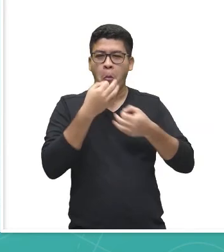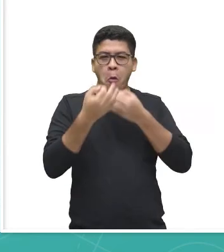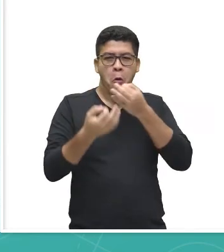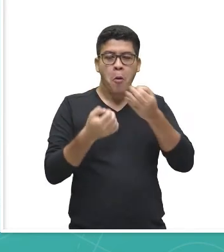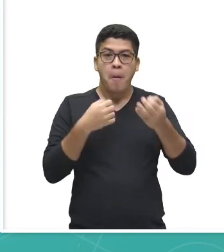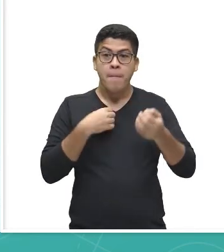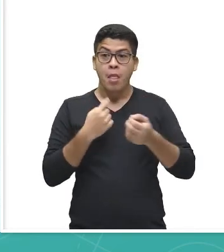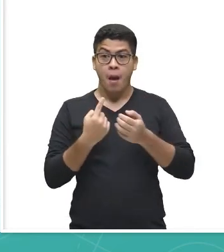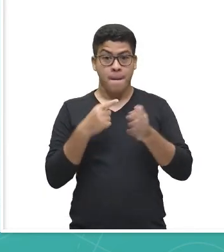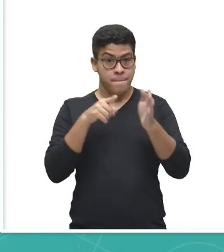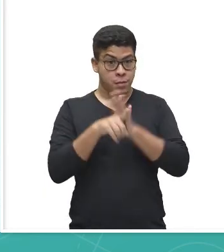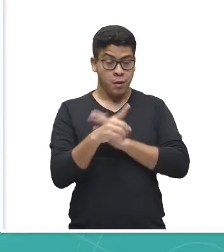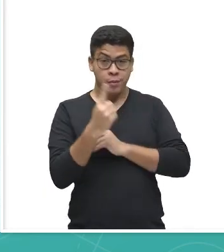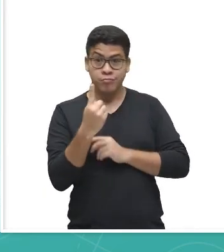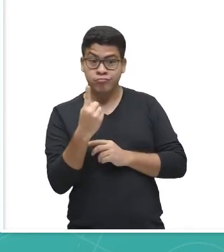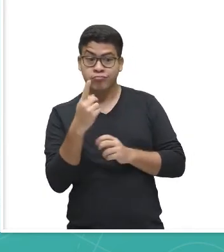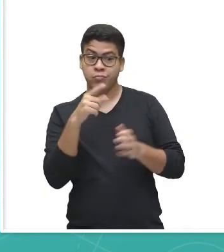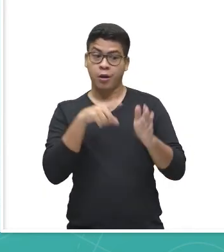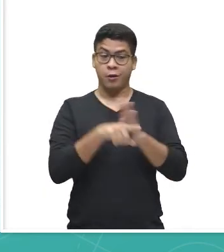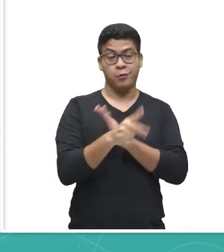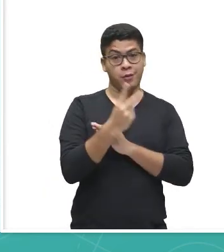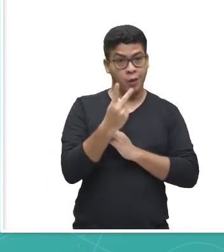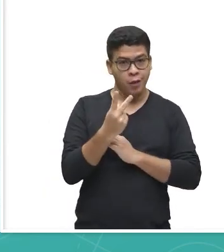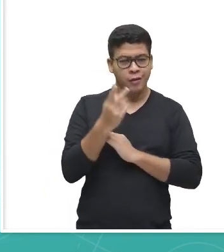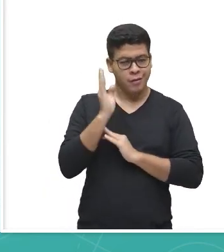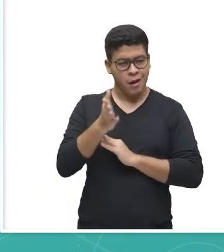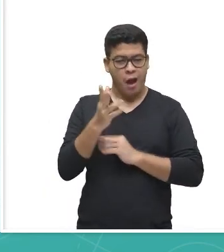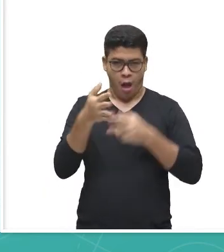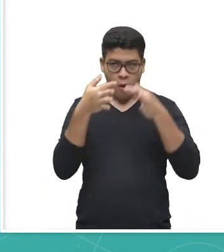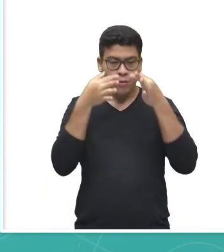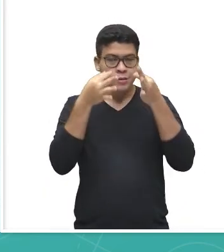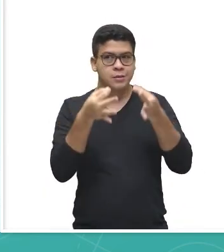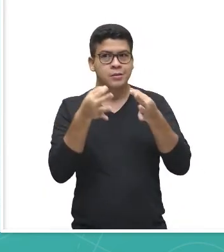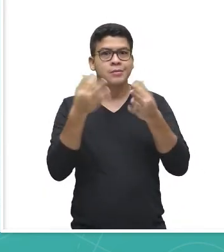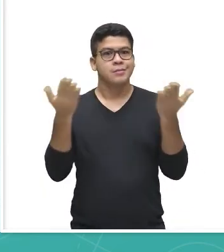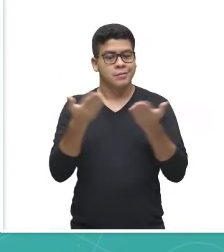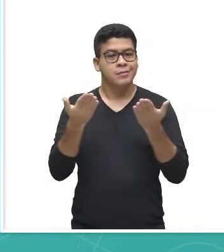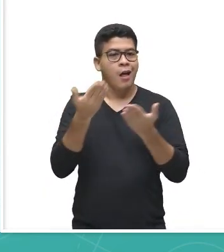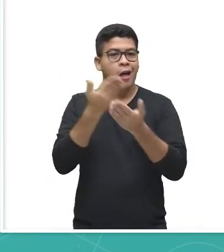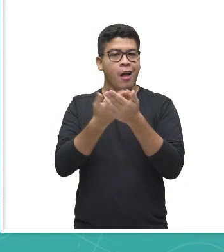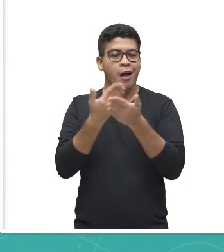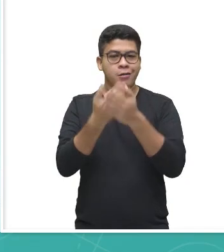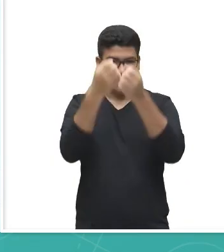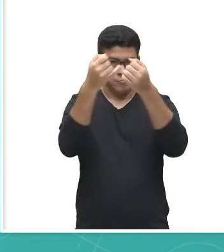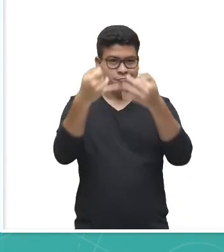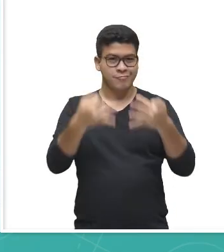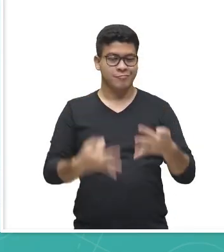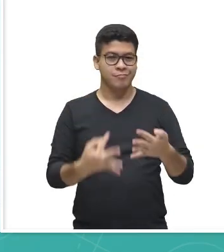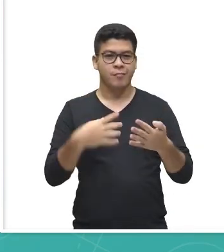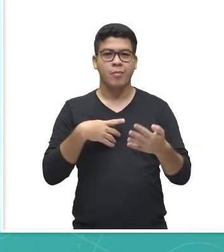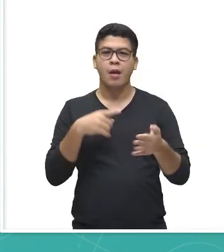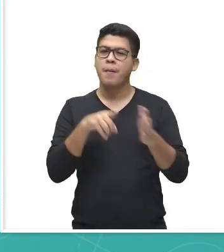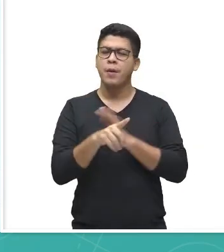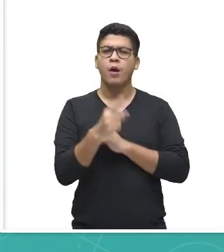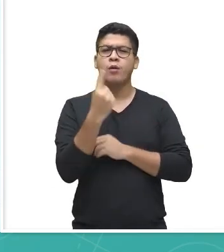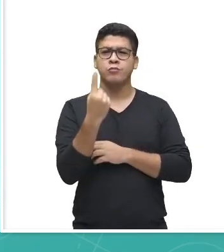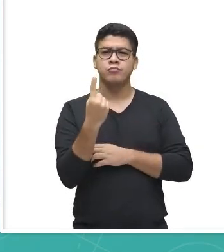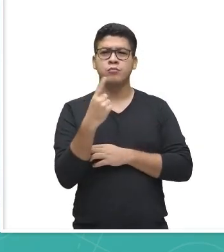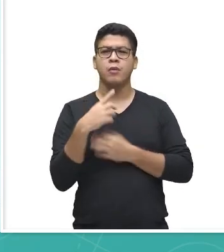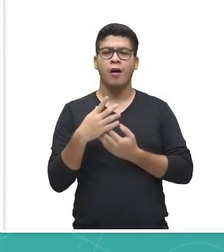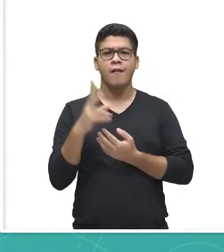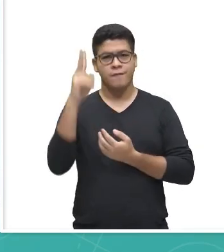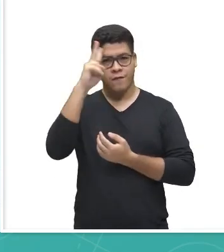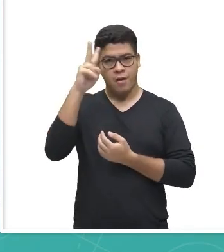quanto a segunda questão, certo? Sinal que estava todo mundo ligadinho aí na aula. Agora, vamos comentar a nossa questão de número 1, vamos relembrar qual era a